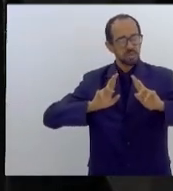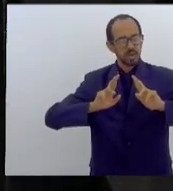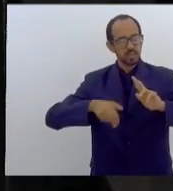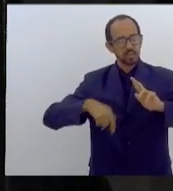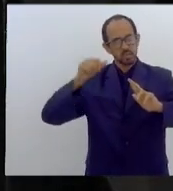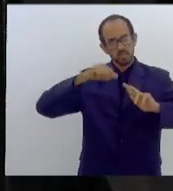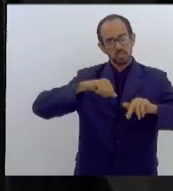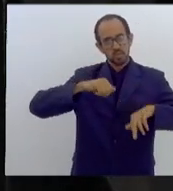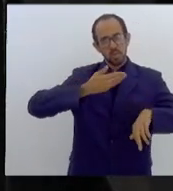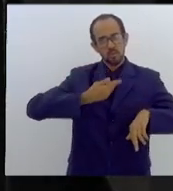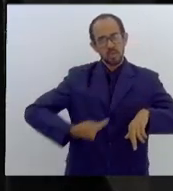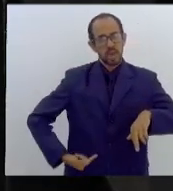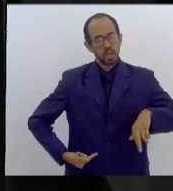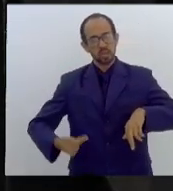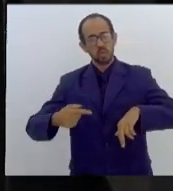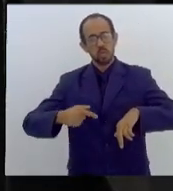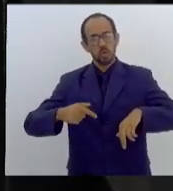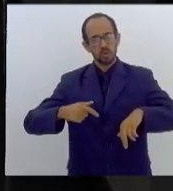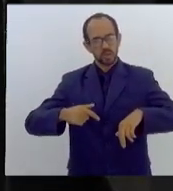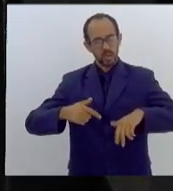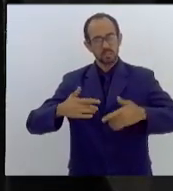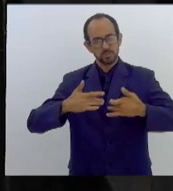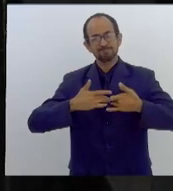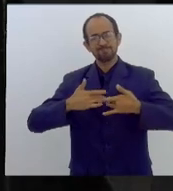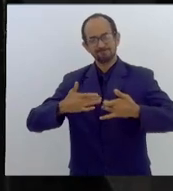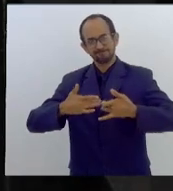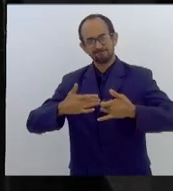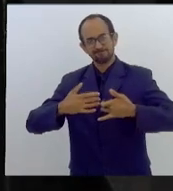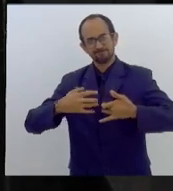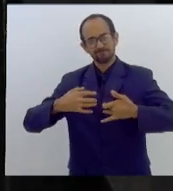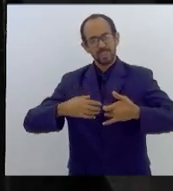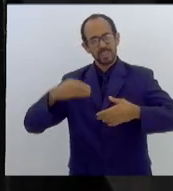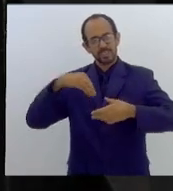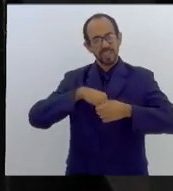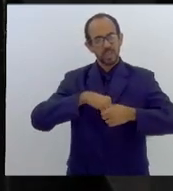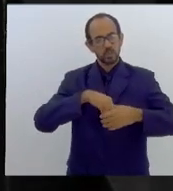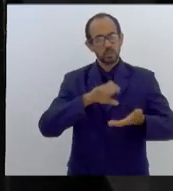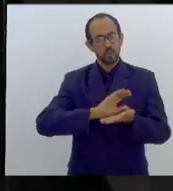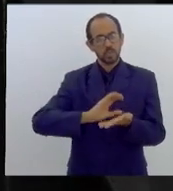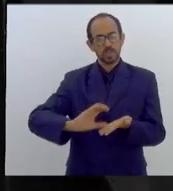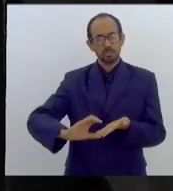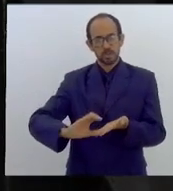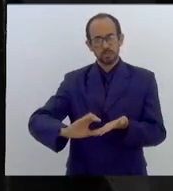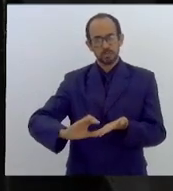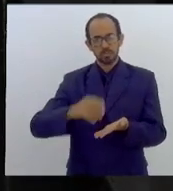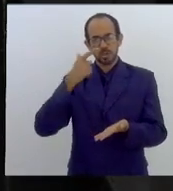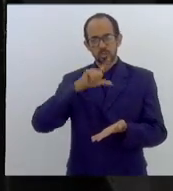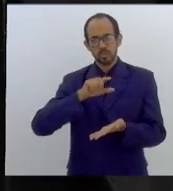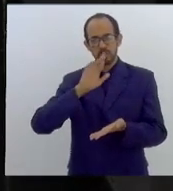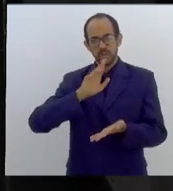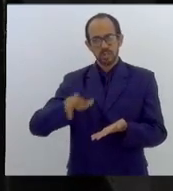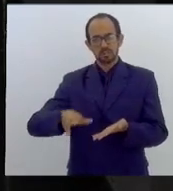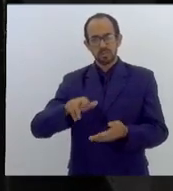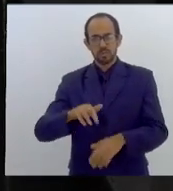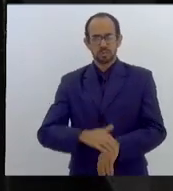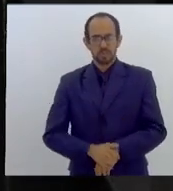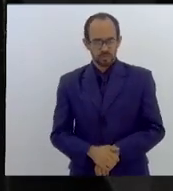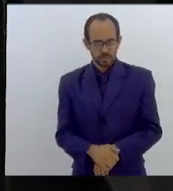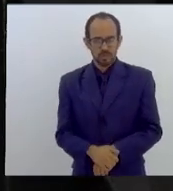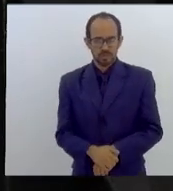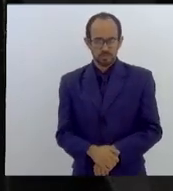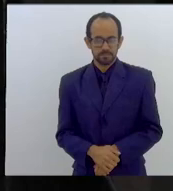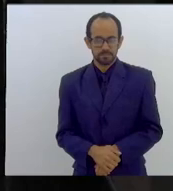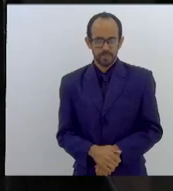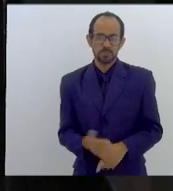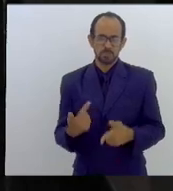pelo menos, digamos assim, humanitária, por dentro do orçamento público, para dar respostas a esse quadro muito